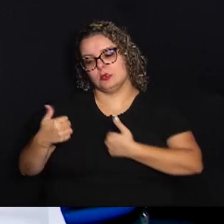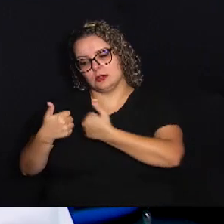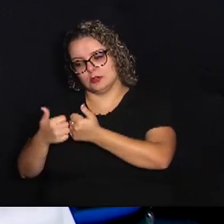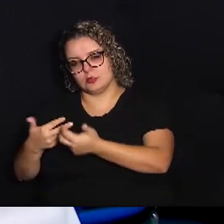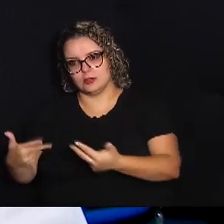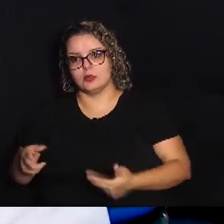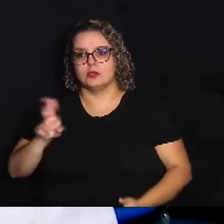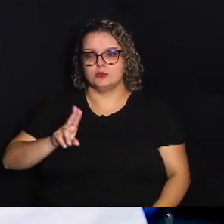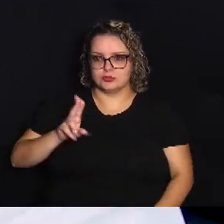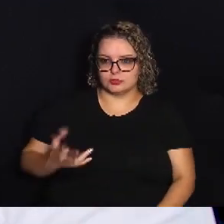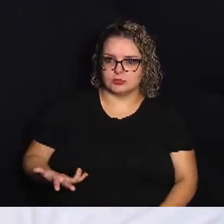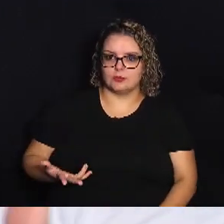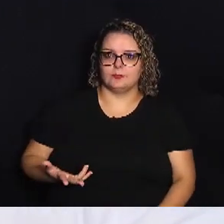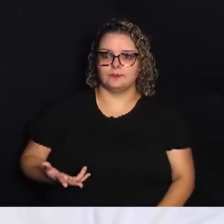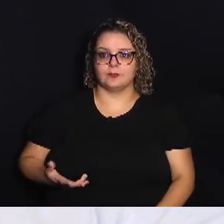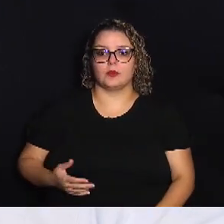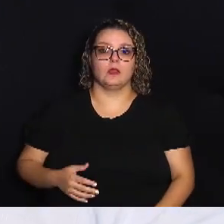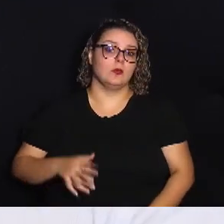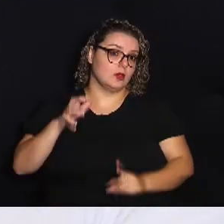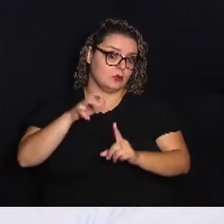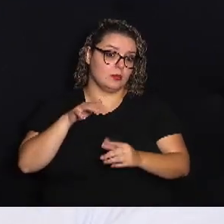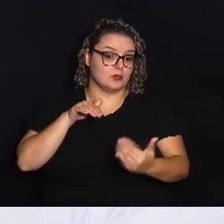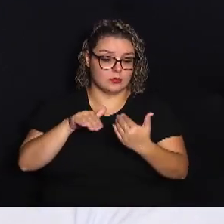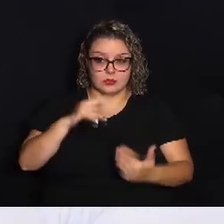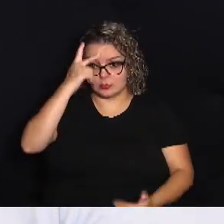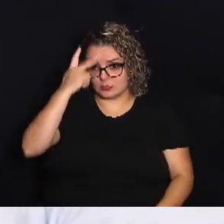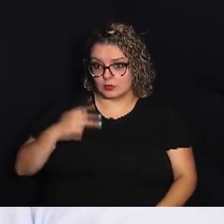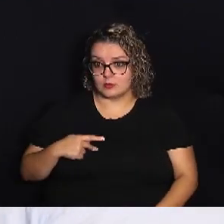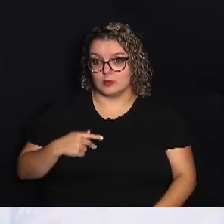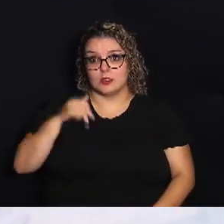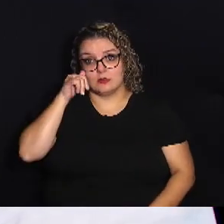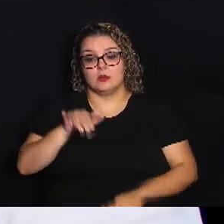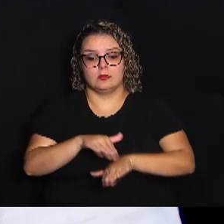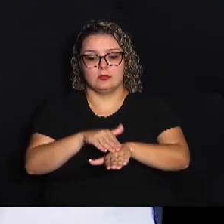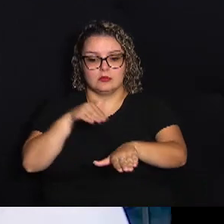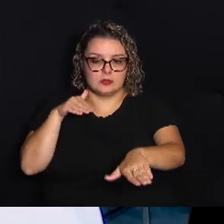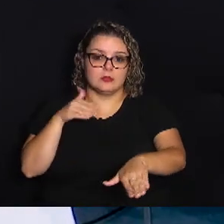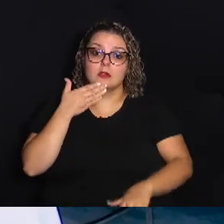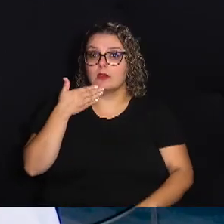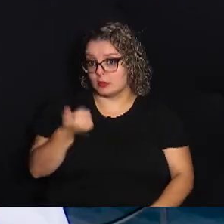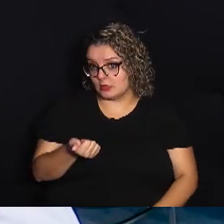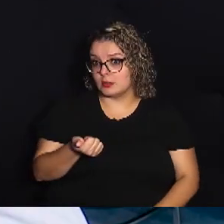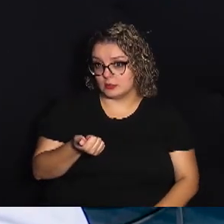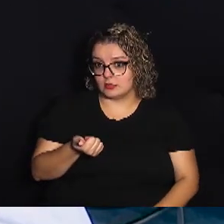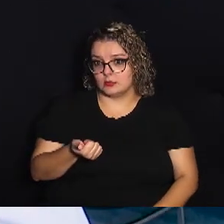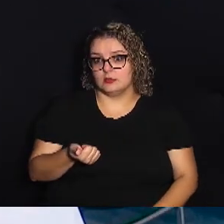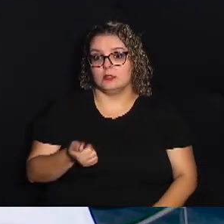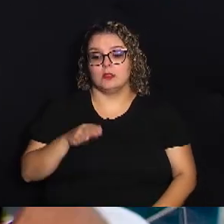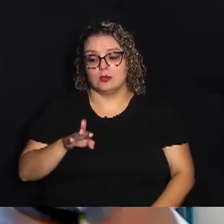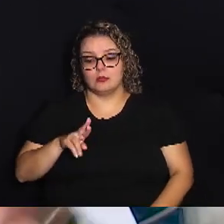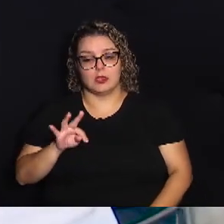isso vai impactar na questão do próprio trânsito né em vias de congestionamento e e nessa